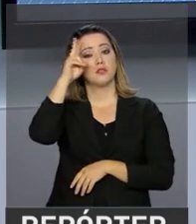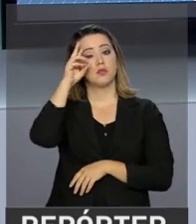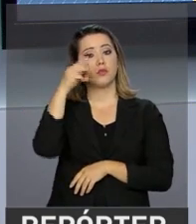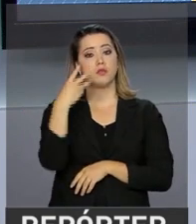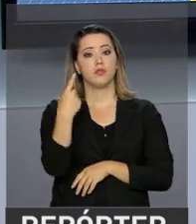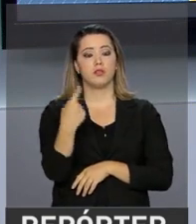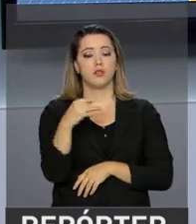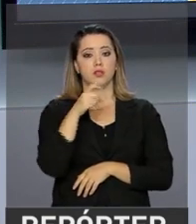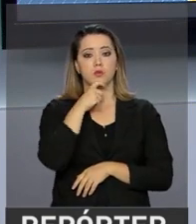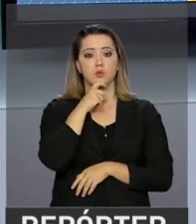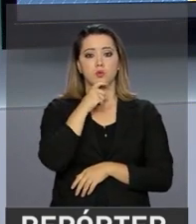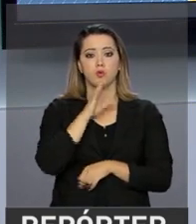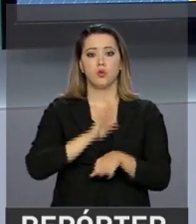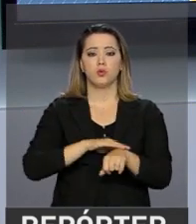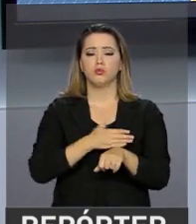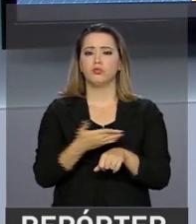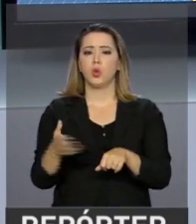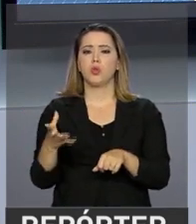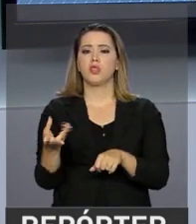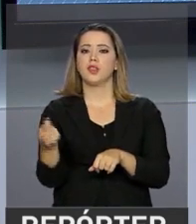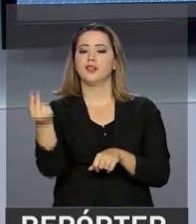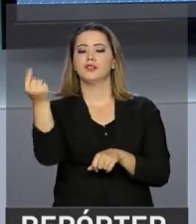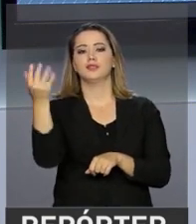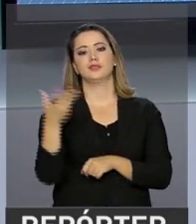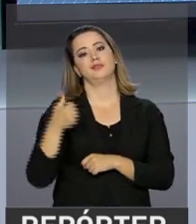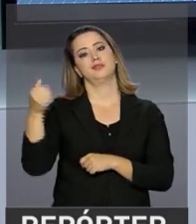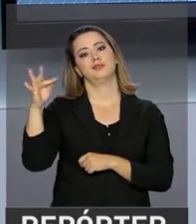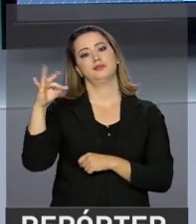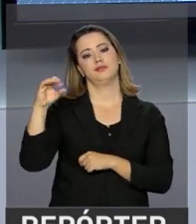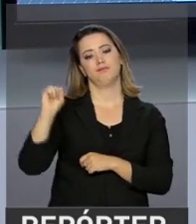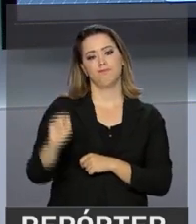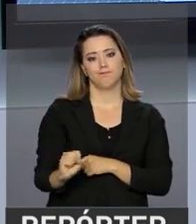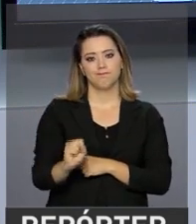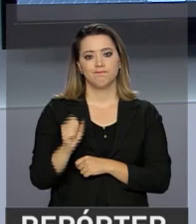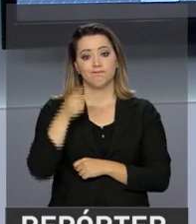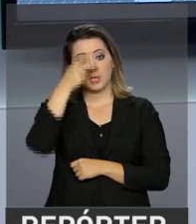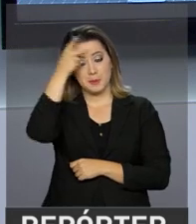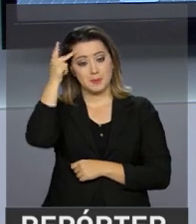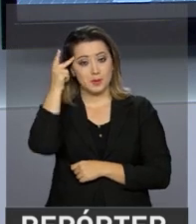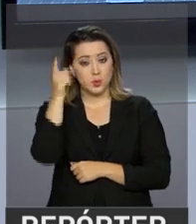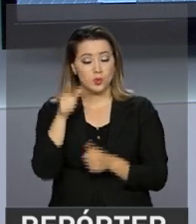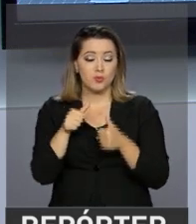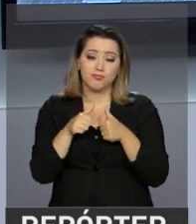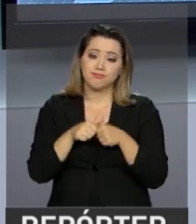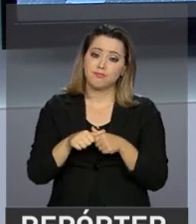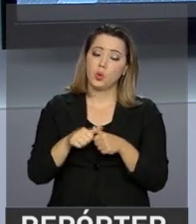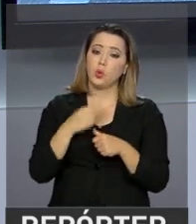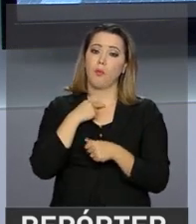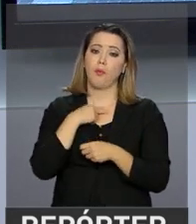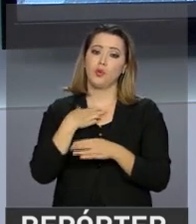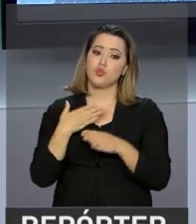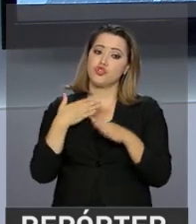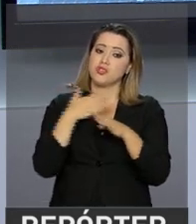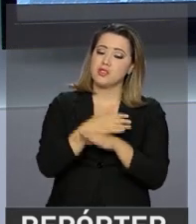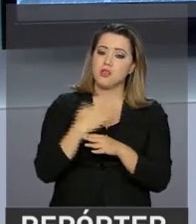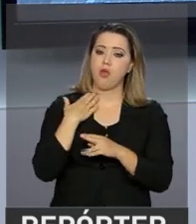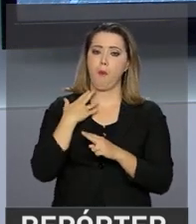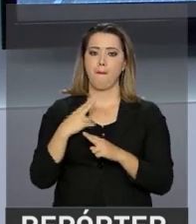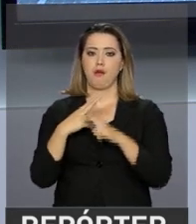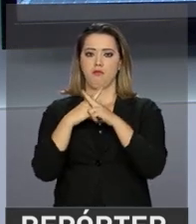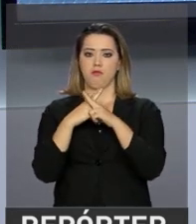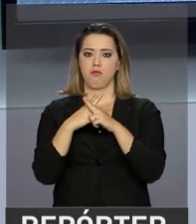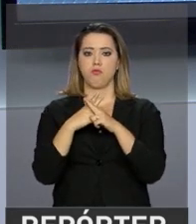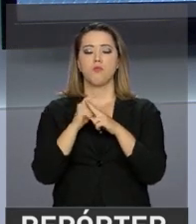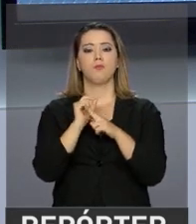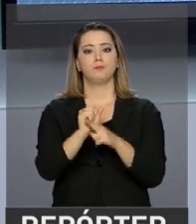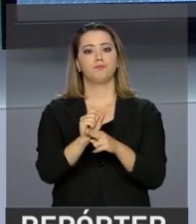31 de julho o prazo para sacar o dinheiro das contas inativas do FGTS Mas quem estiver impossibilitado de comparecer a uma